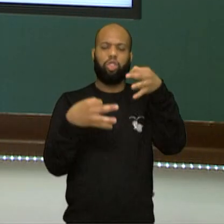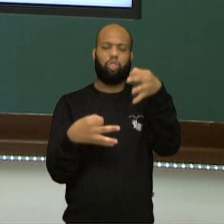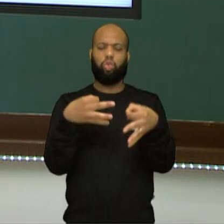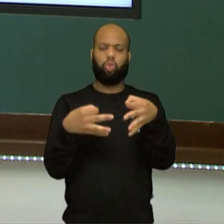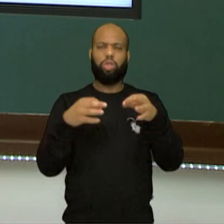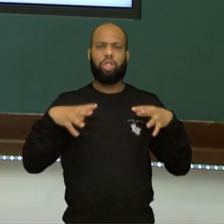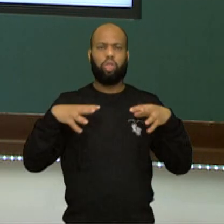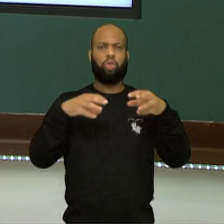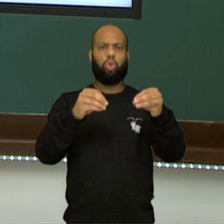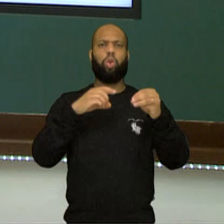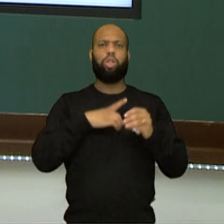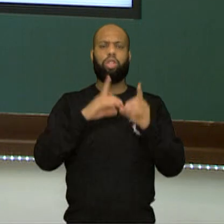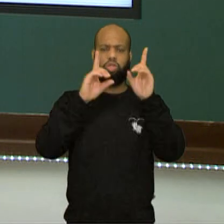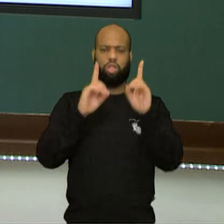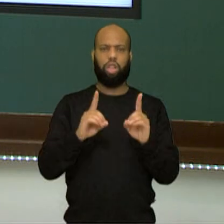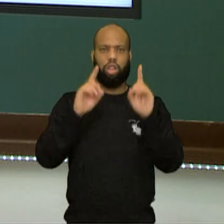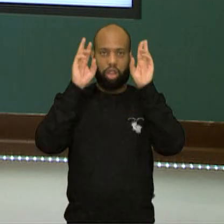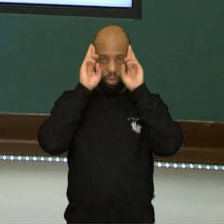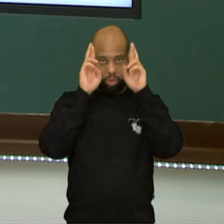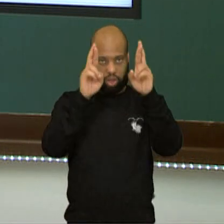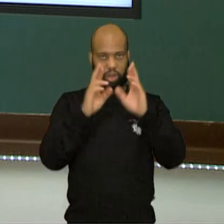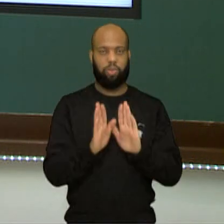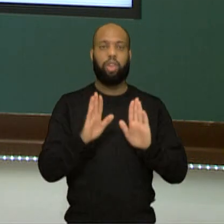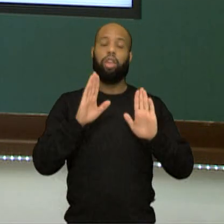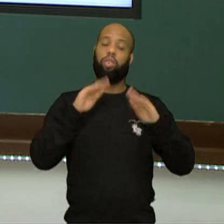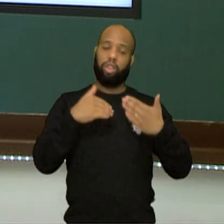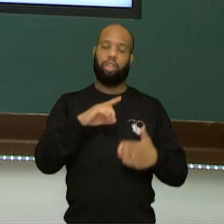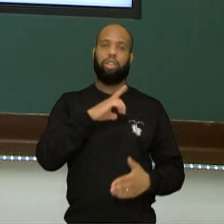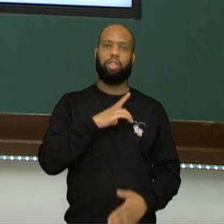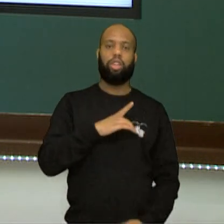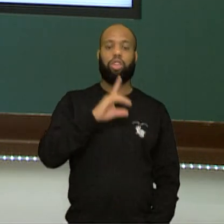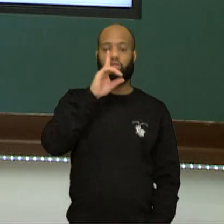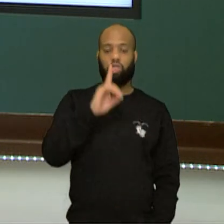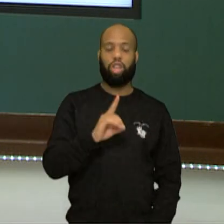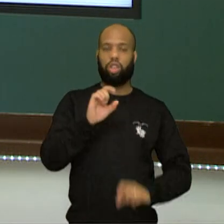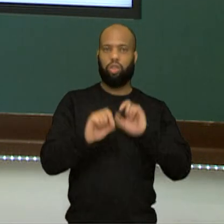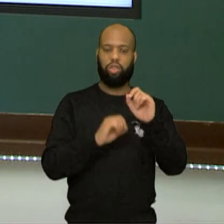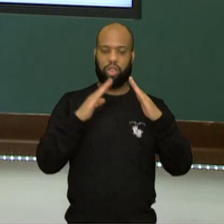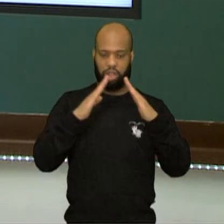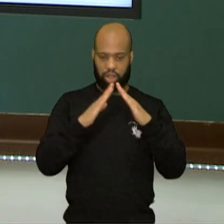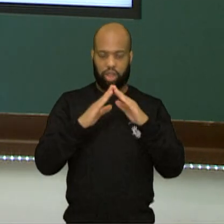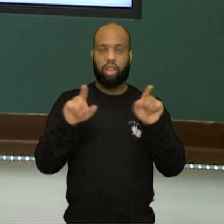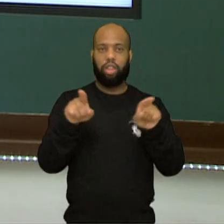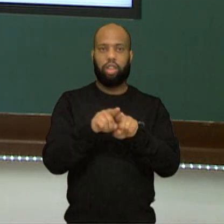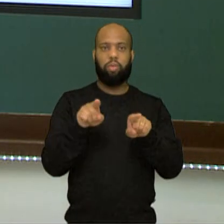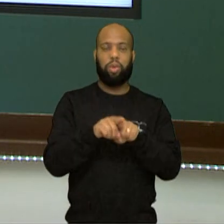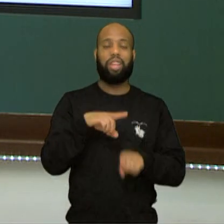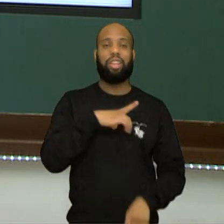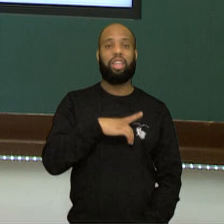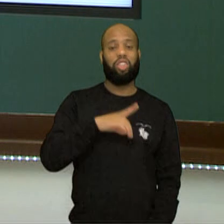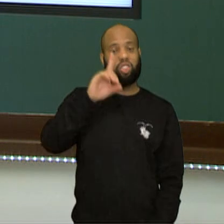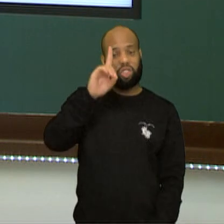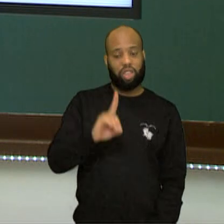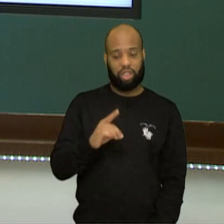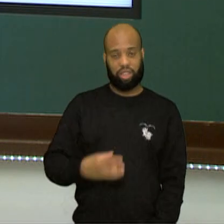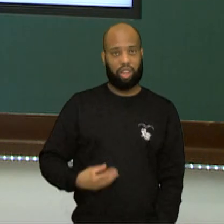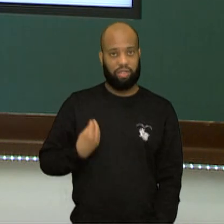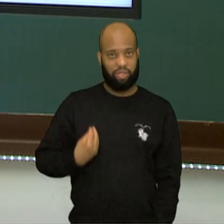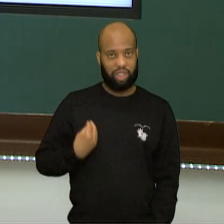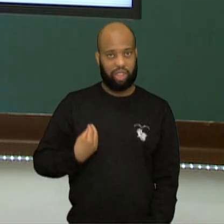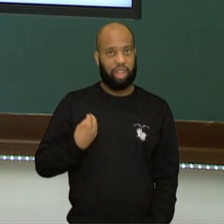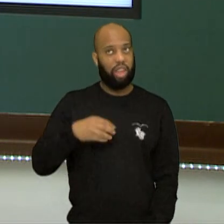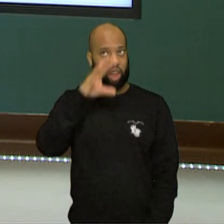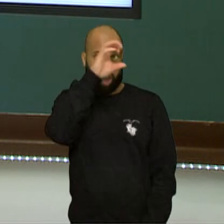têm os seus direitos respeitados. O direito à habitação, o direito à vida, à